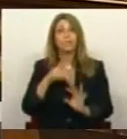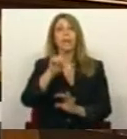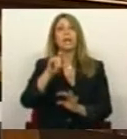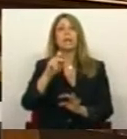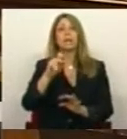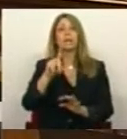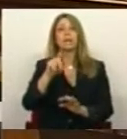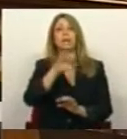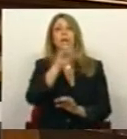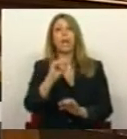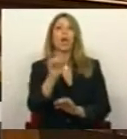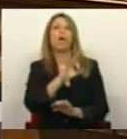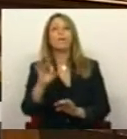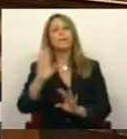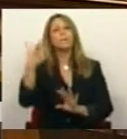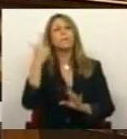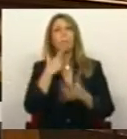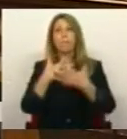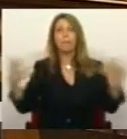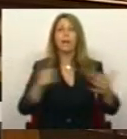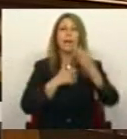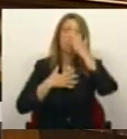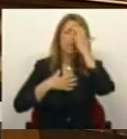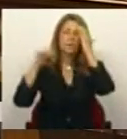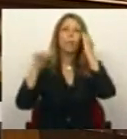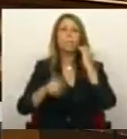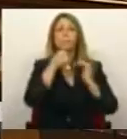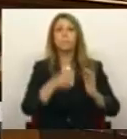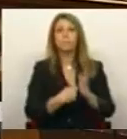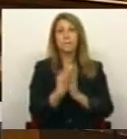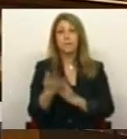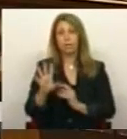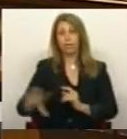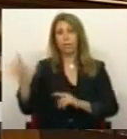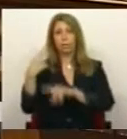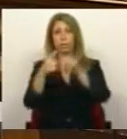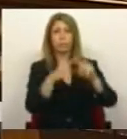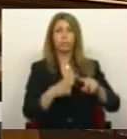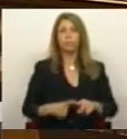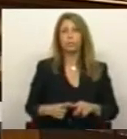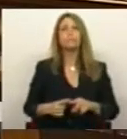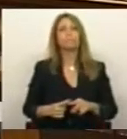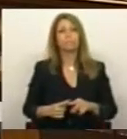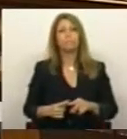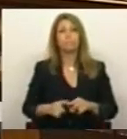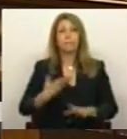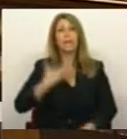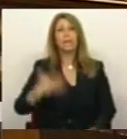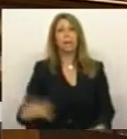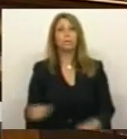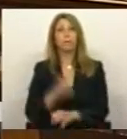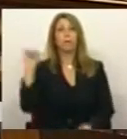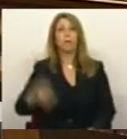sobretudo as grandes empresas, apressaram-se a tomar medidas para, das mais diversas formas, fazer tábua rasa dos direitos dos